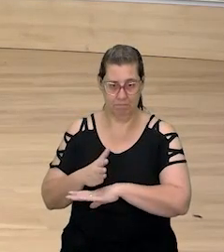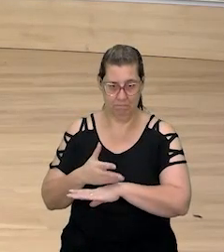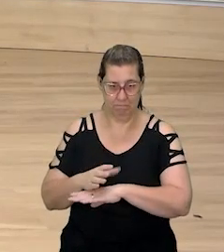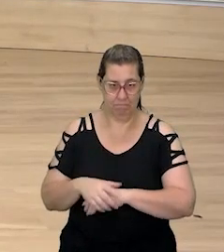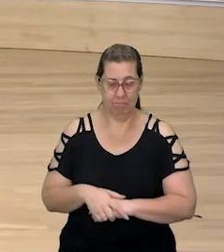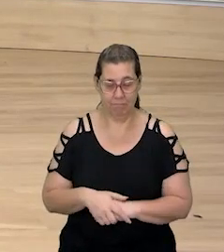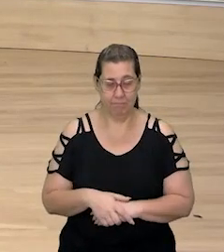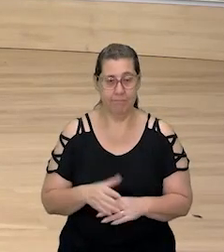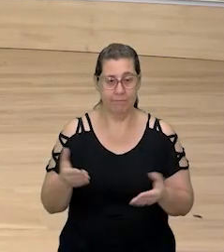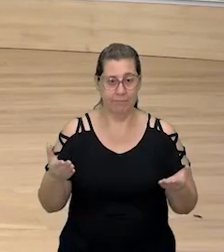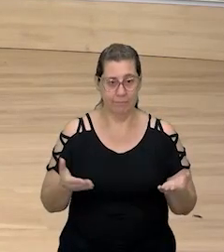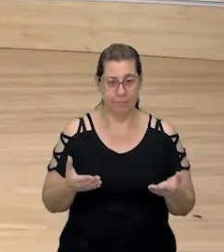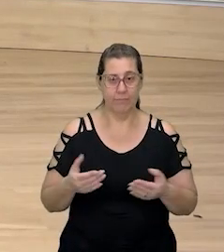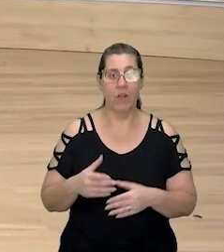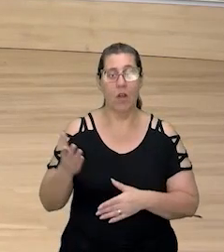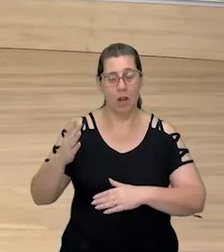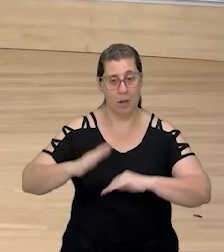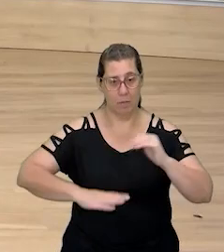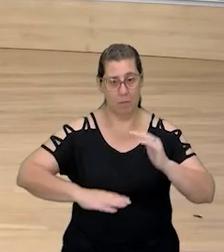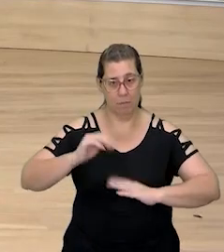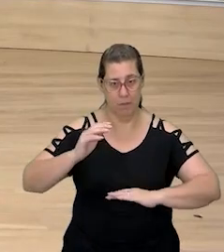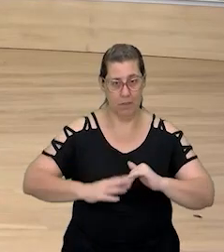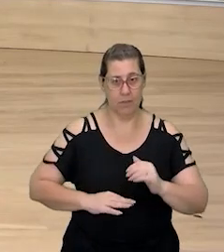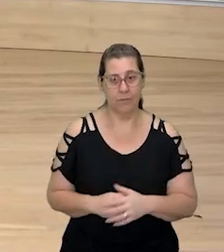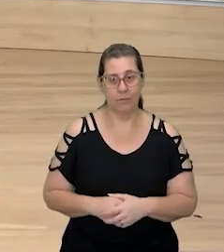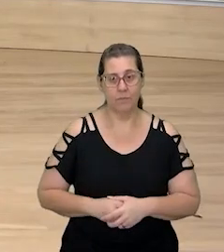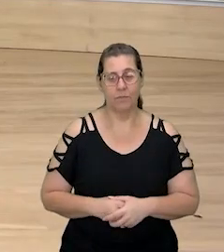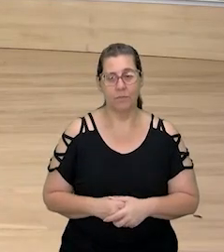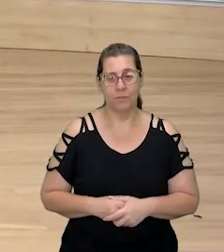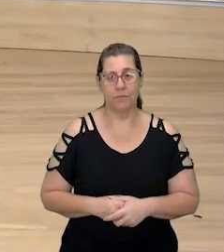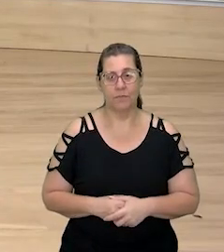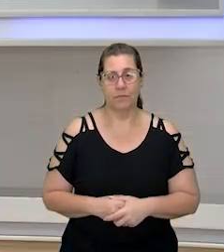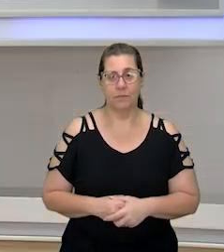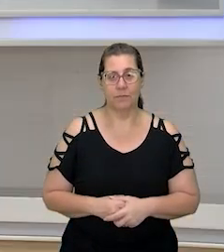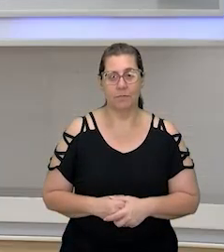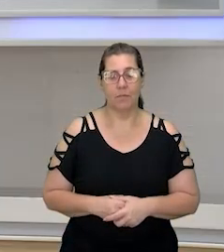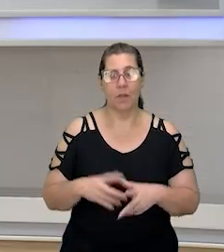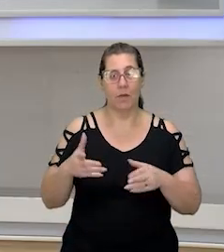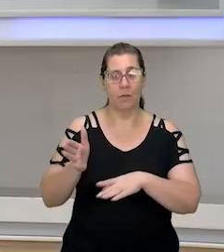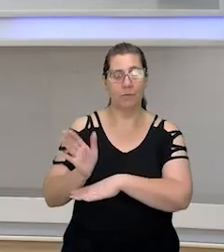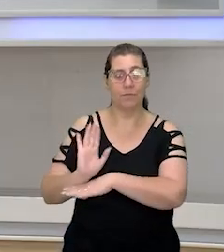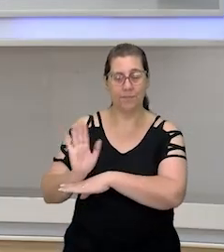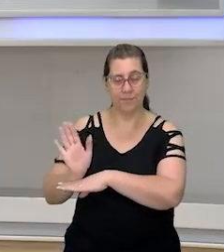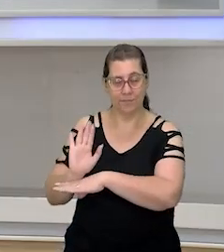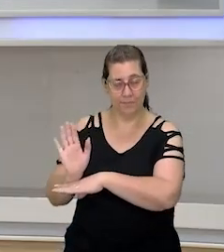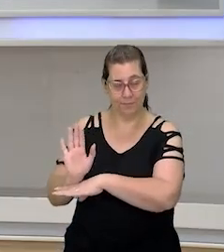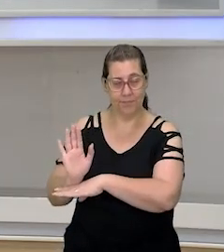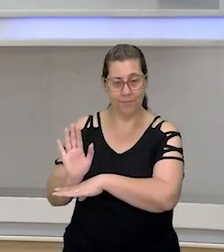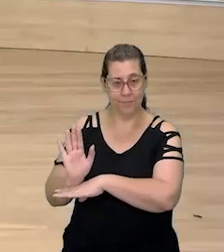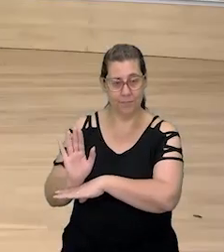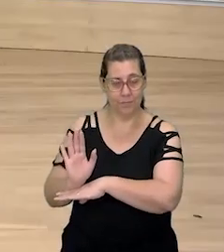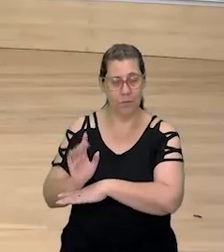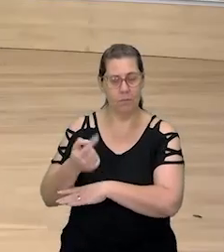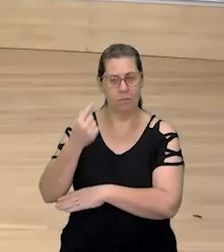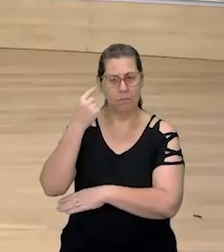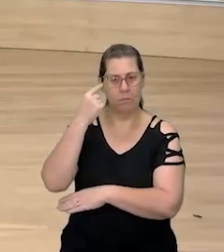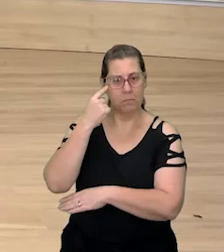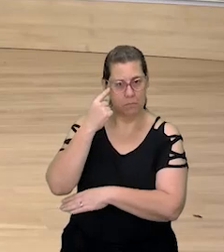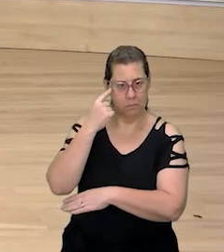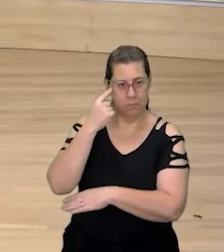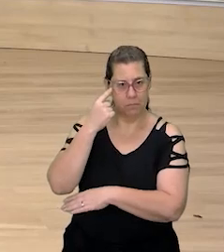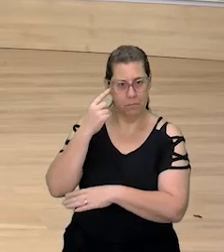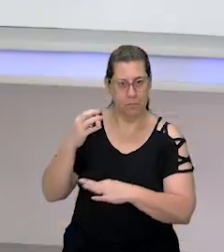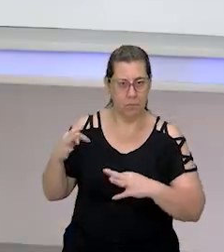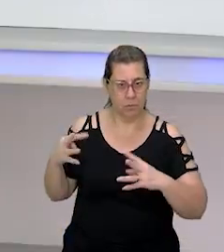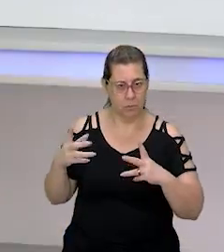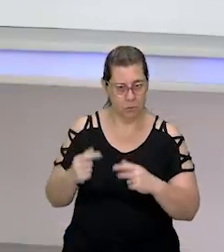E aí vamos fazer a parte prática. Então, agora seria como se fosse o... Vai num filme, a gente já... Filme. Então você pensou nessa